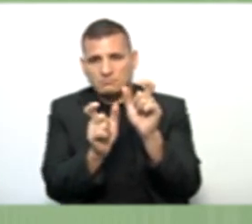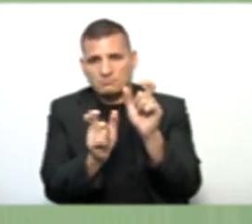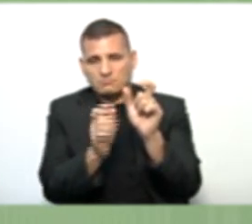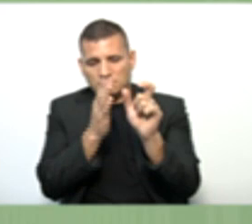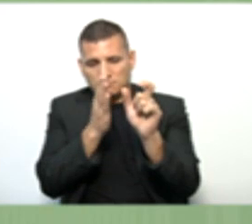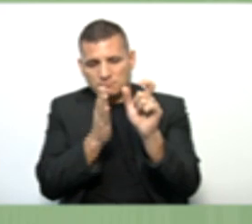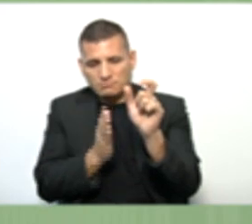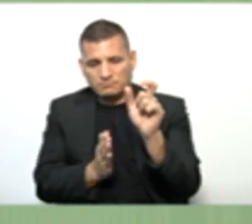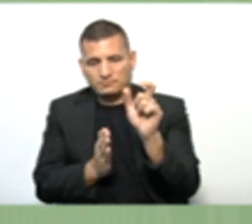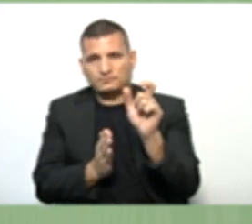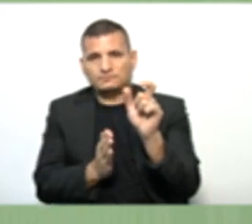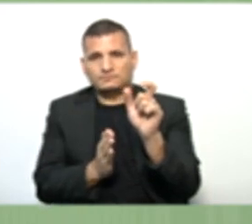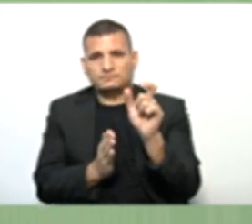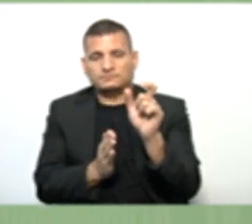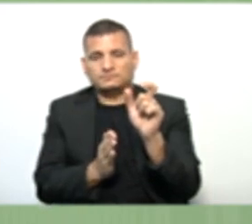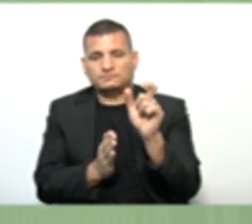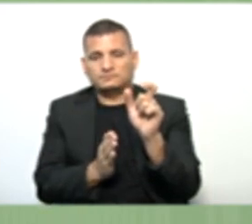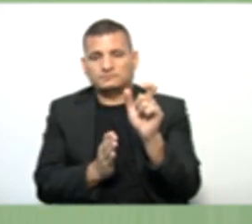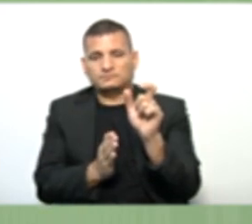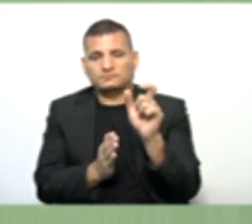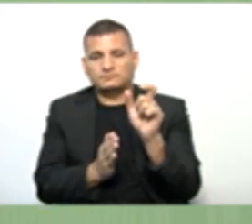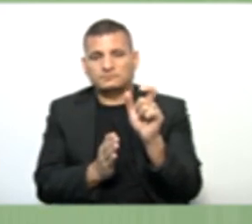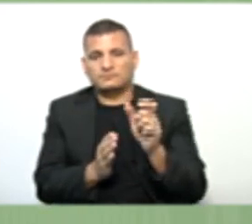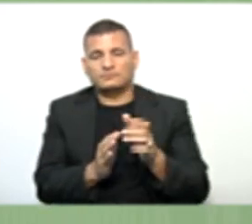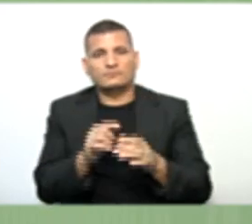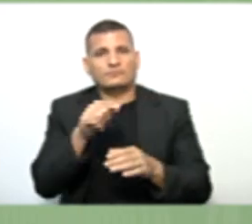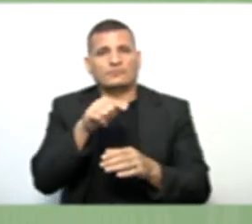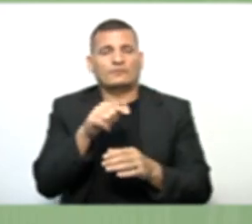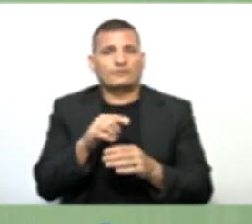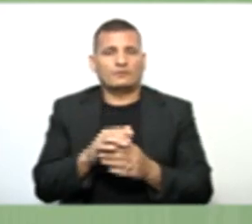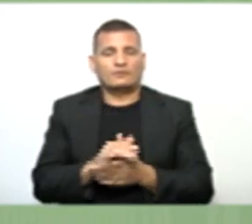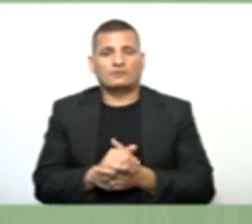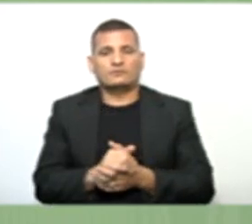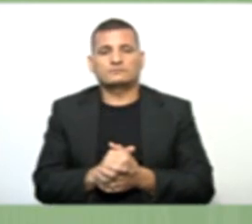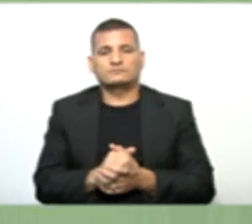certo? Bom, então isso somente para retomar